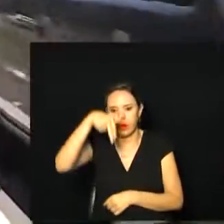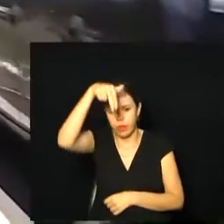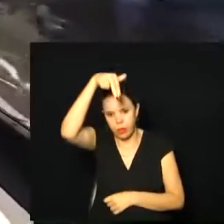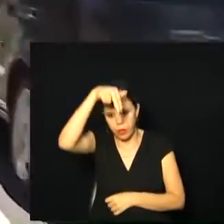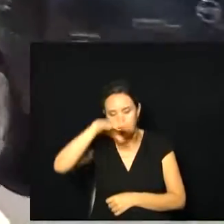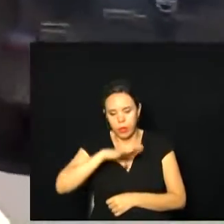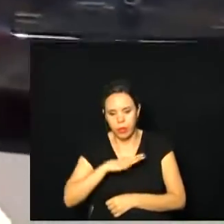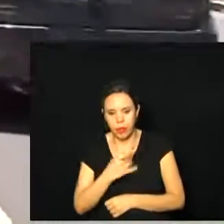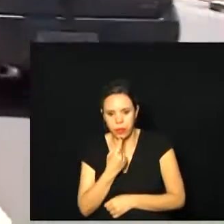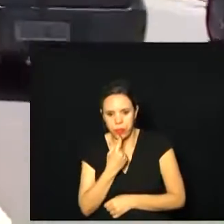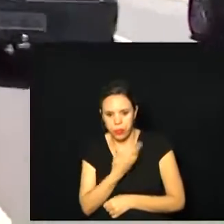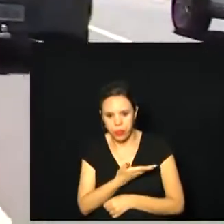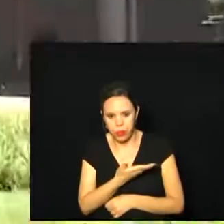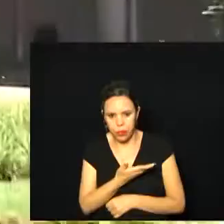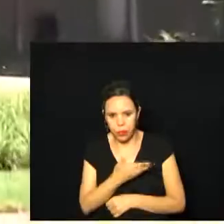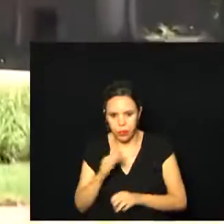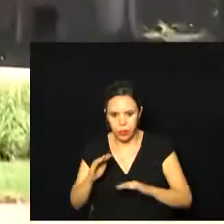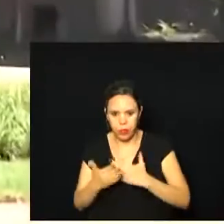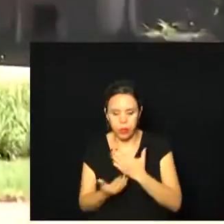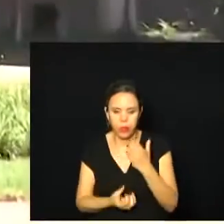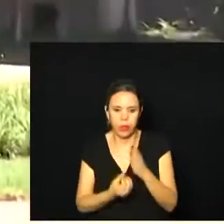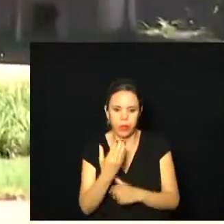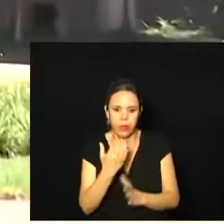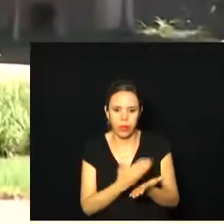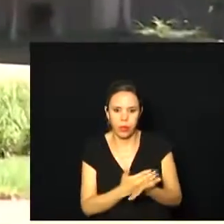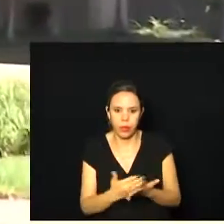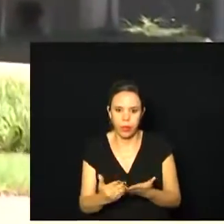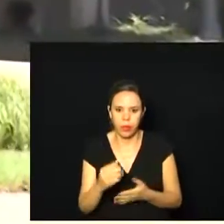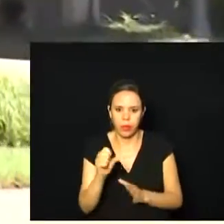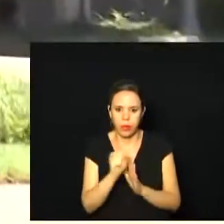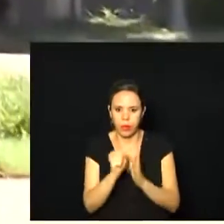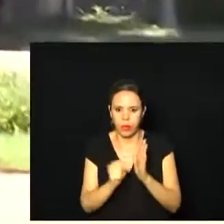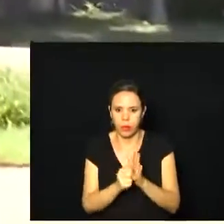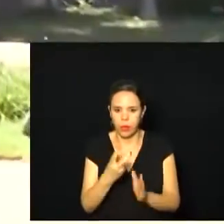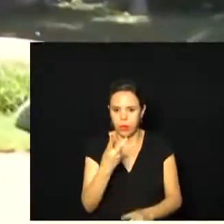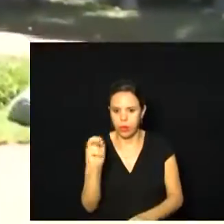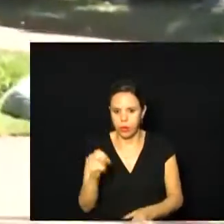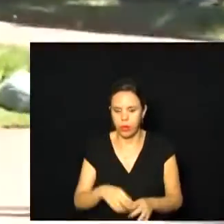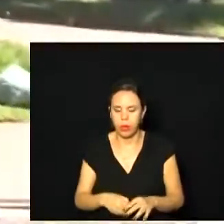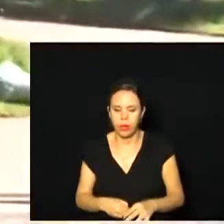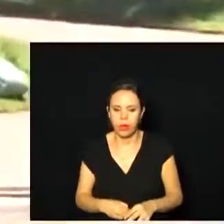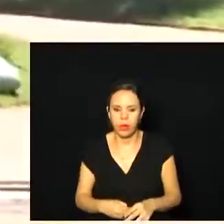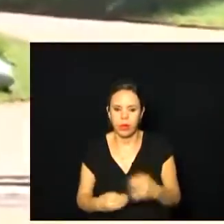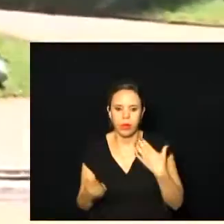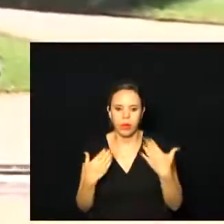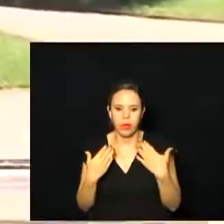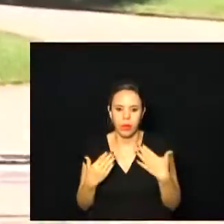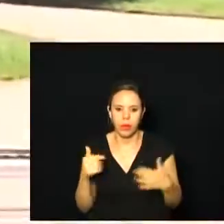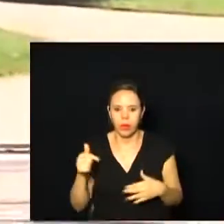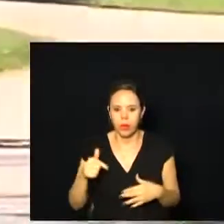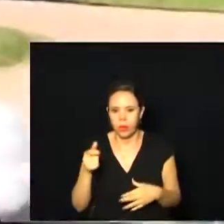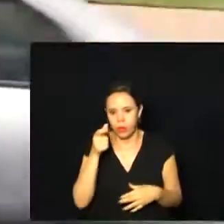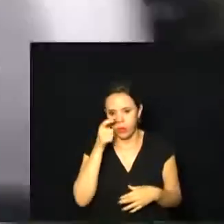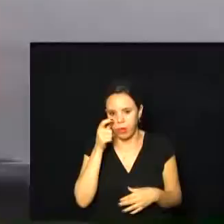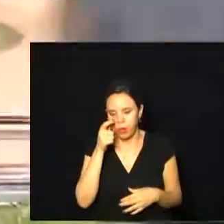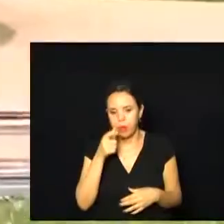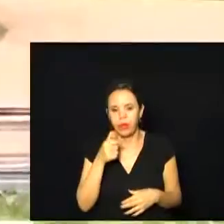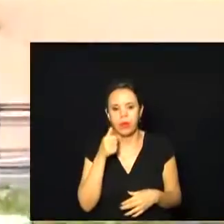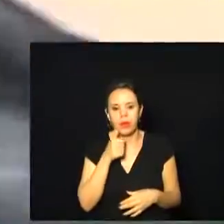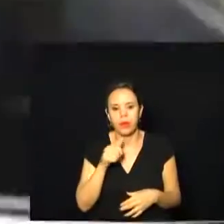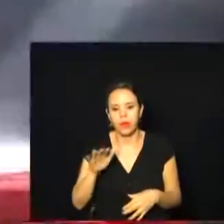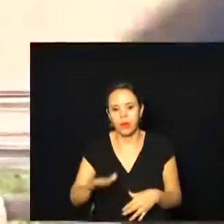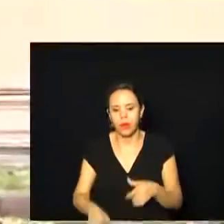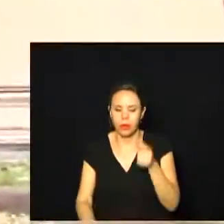aqui da cidade de Campinas. É um bairro que surgiu no início do século XX. Bom, para a gente bater um papo aqui, eu estou vendo uma garotinha,